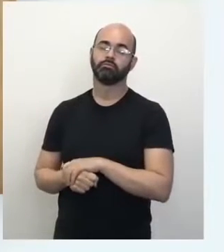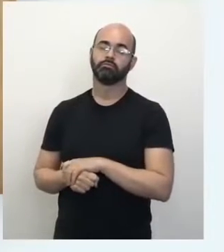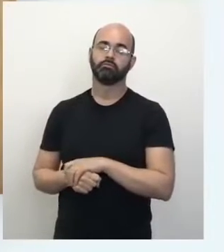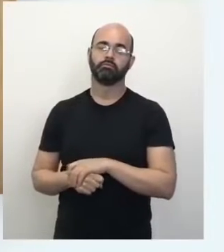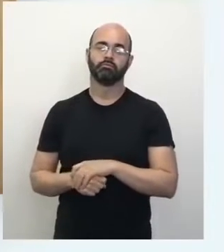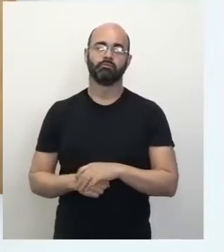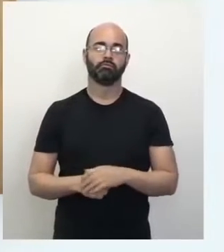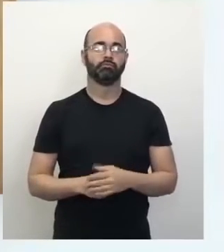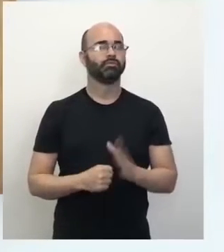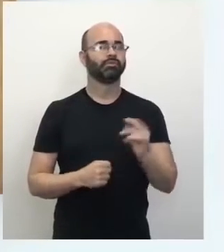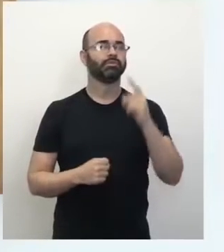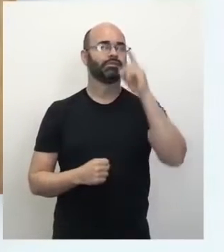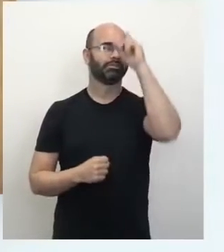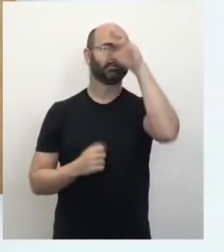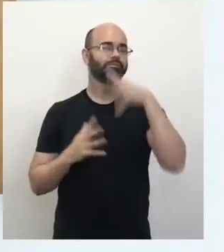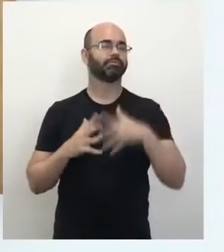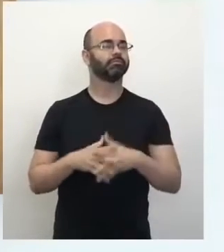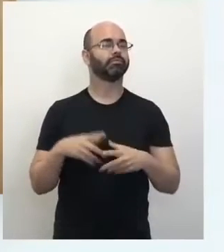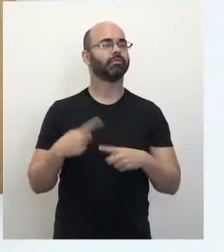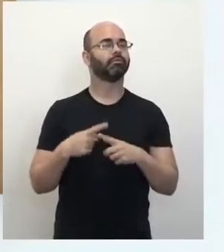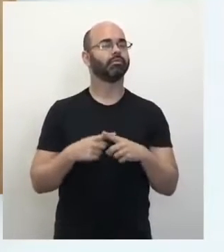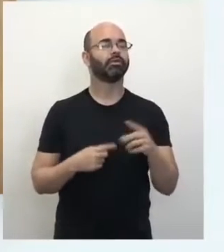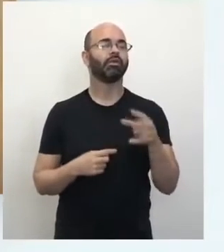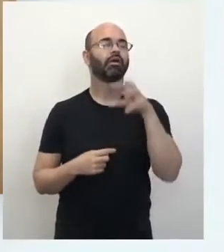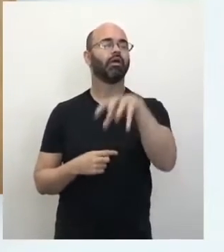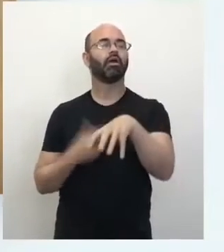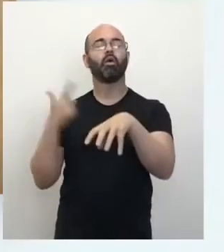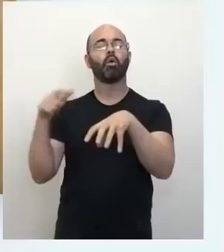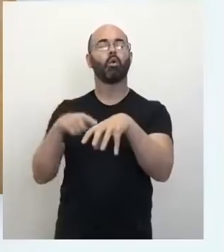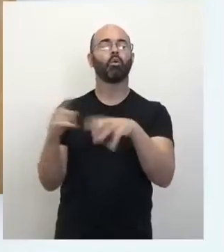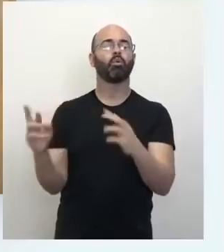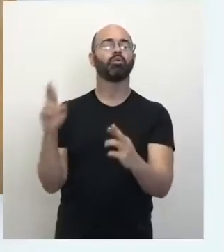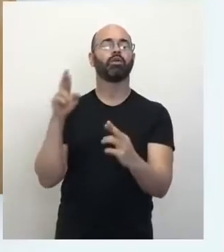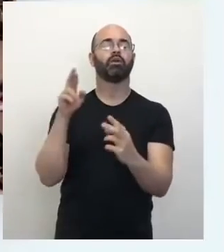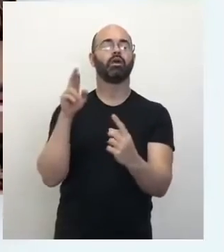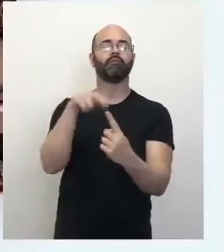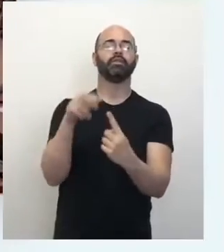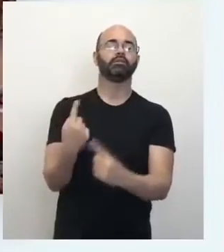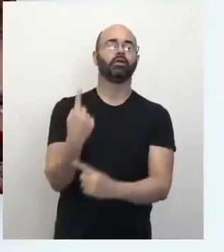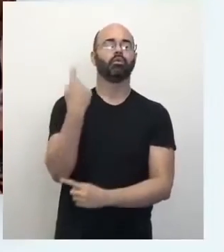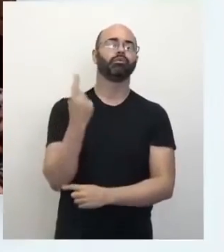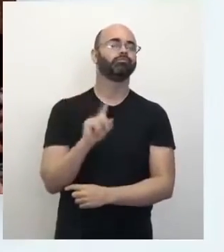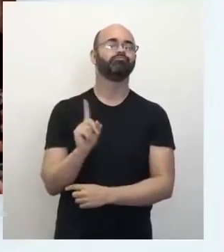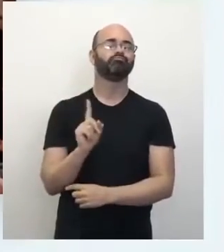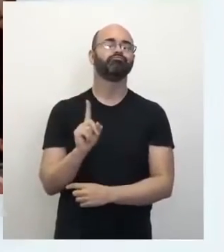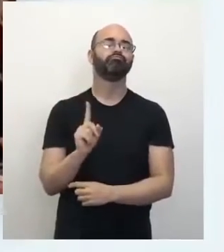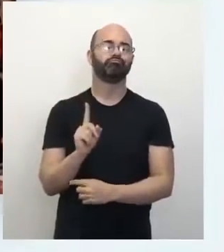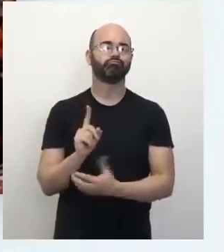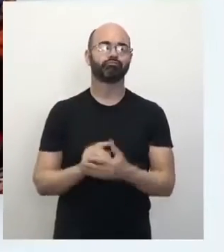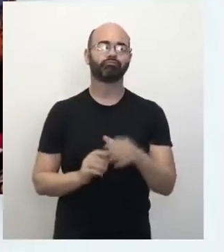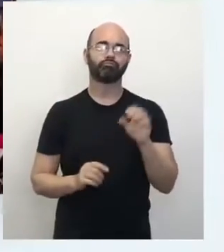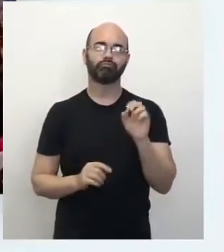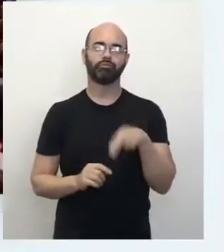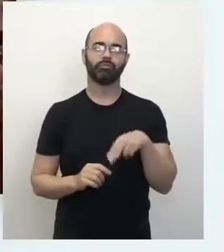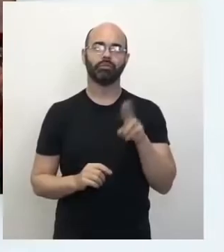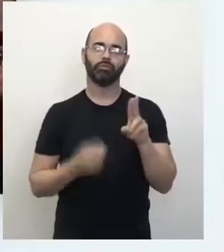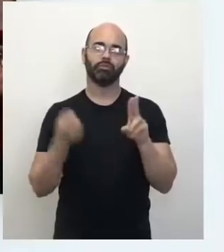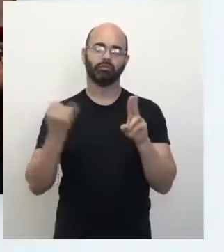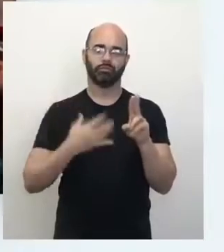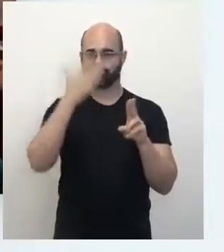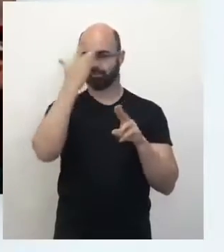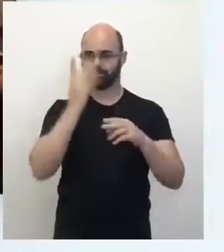uma questão complicada, porque você não tem um órgão de referência, que seja um órgão único de referência. De acordo com a ONU, o número de